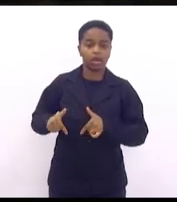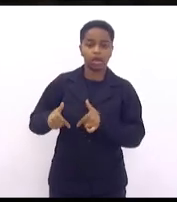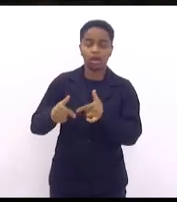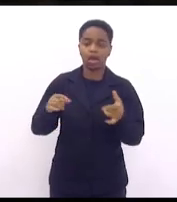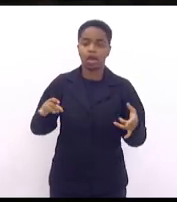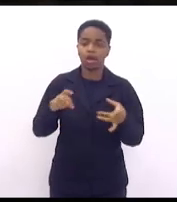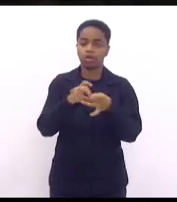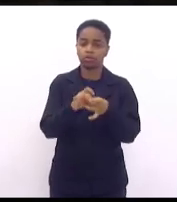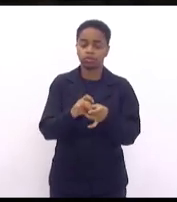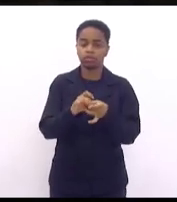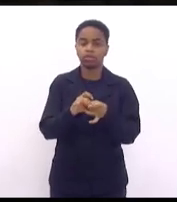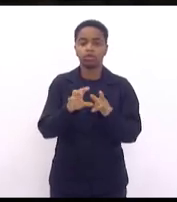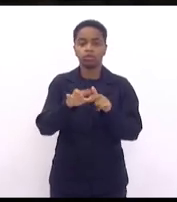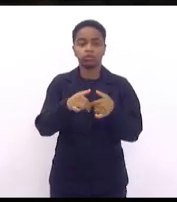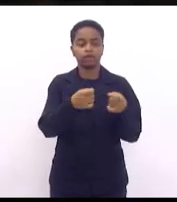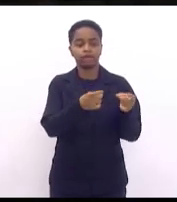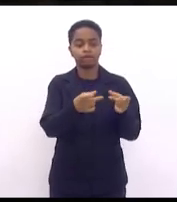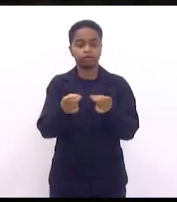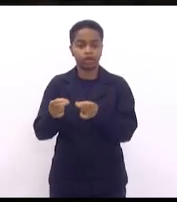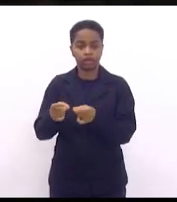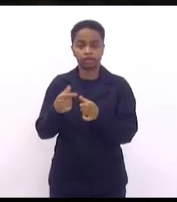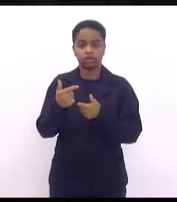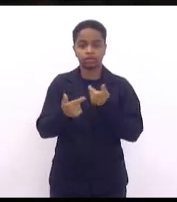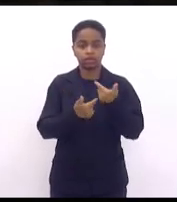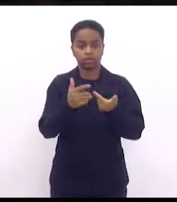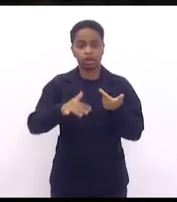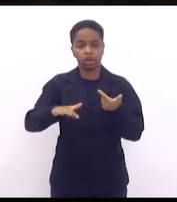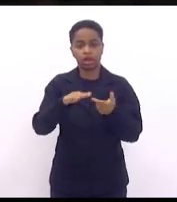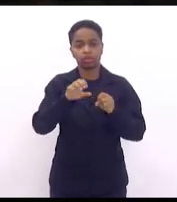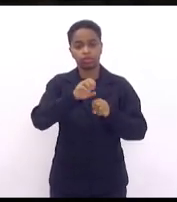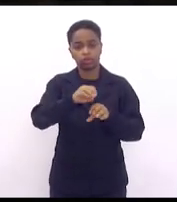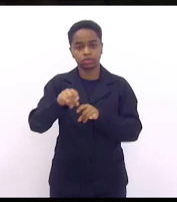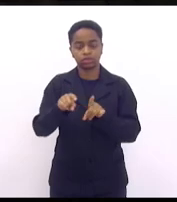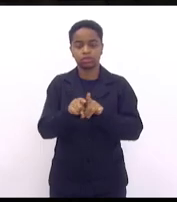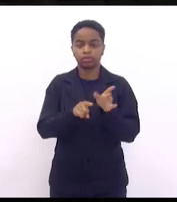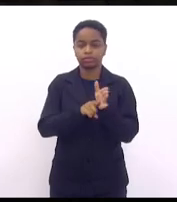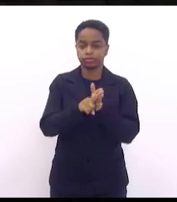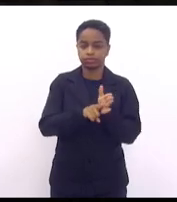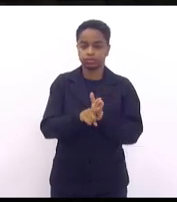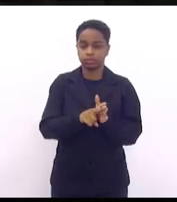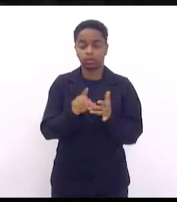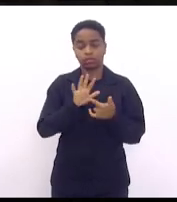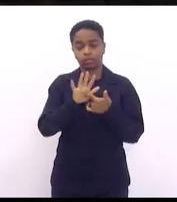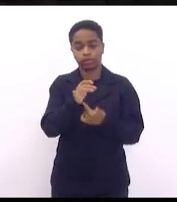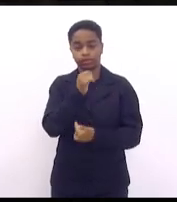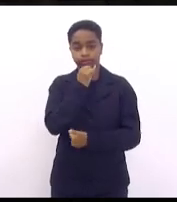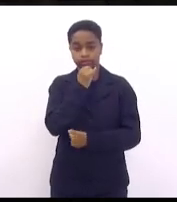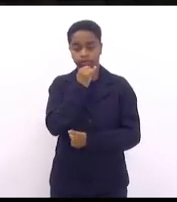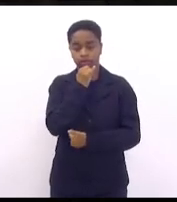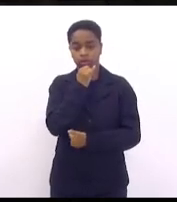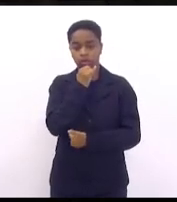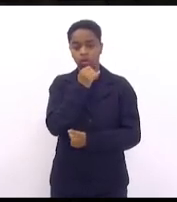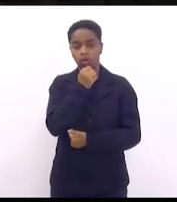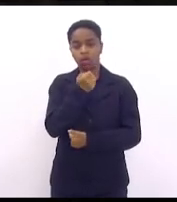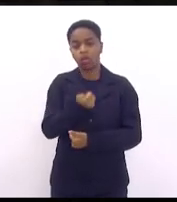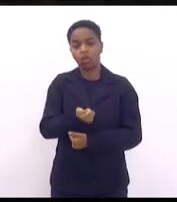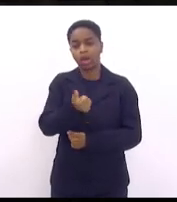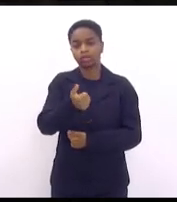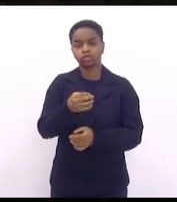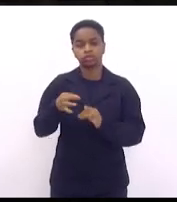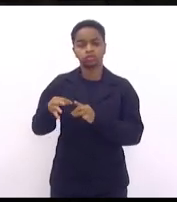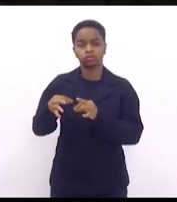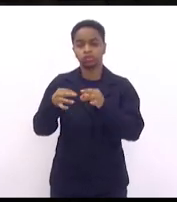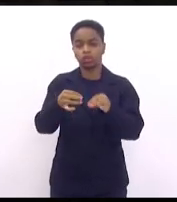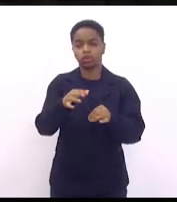diretamente pela venda de serviços educacionais e de pesquisa, a exemplo de quase todas as regiões